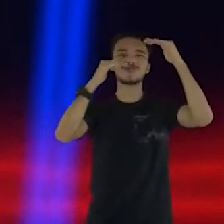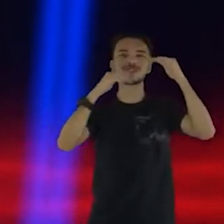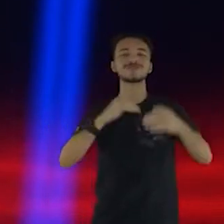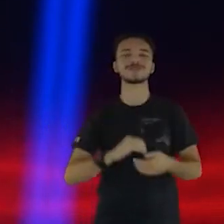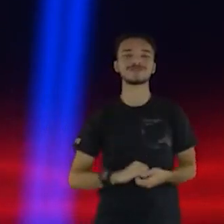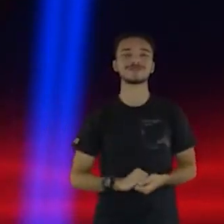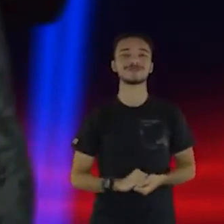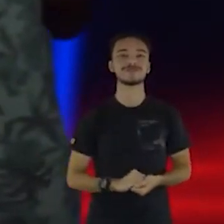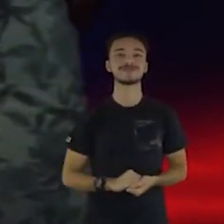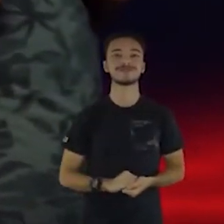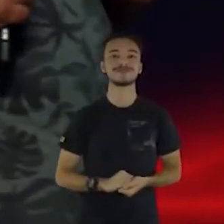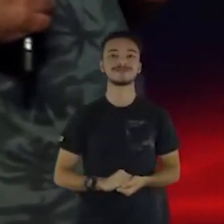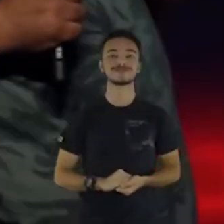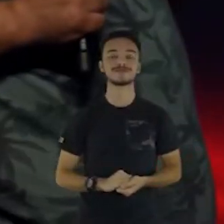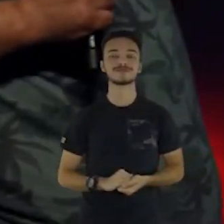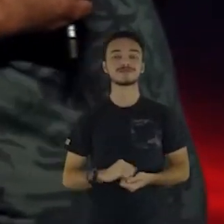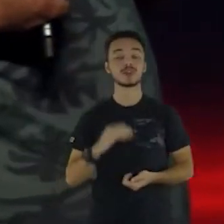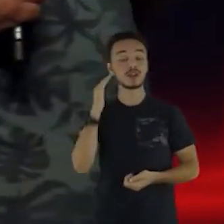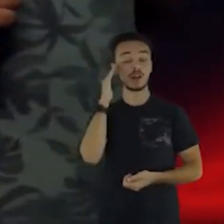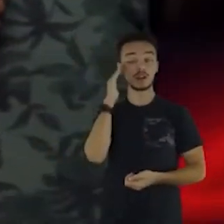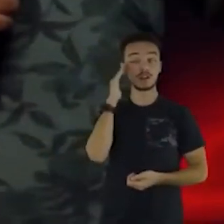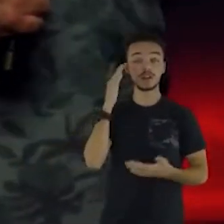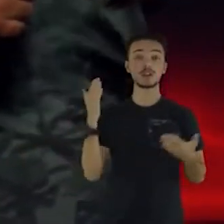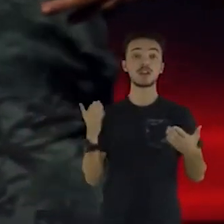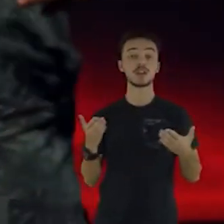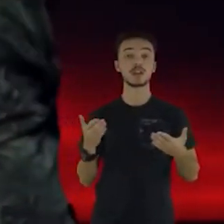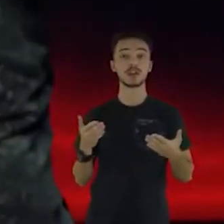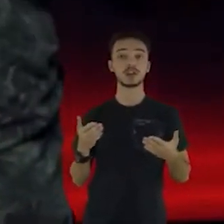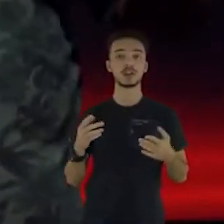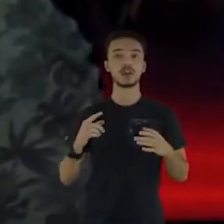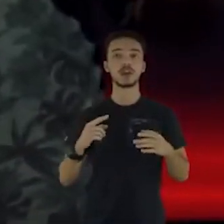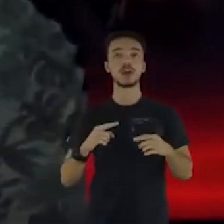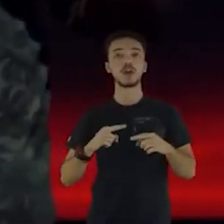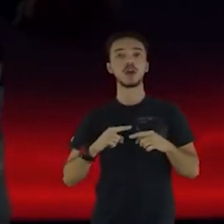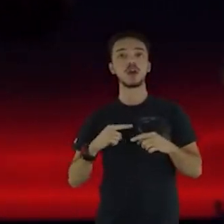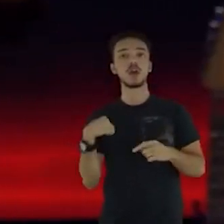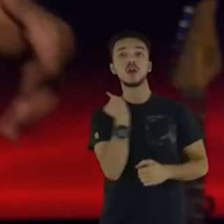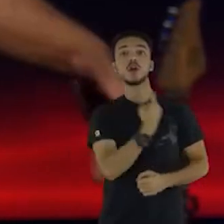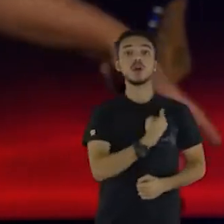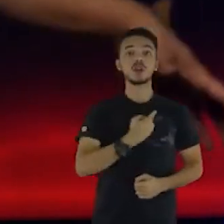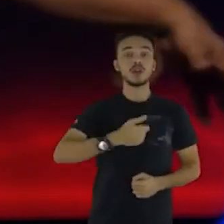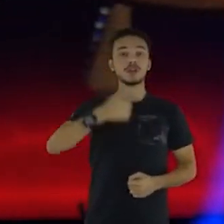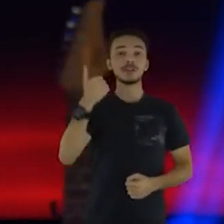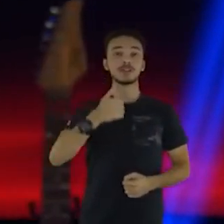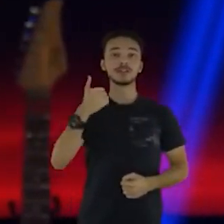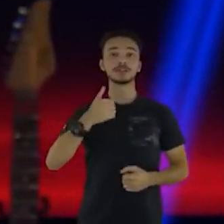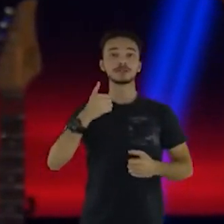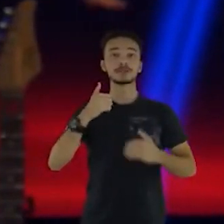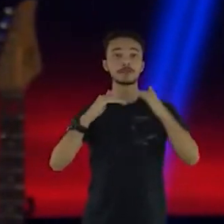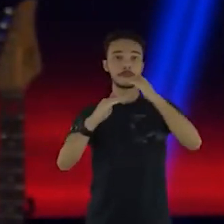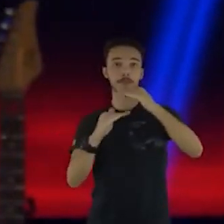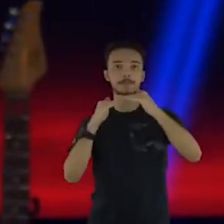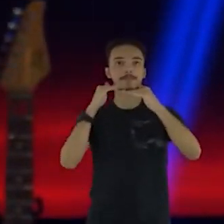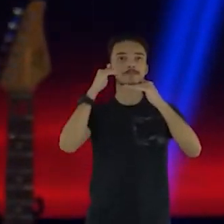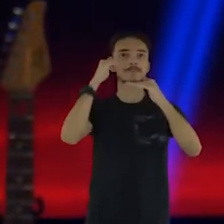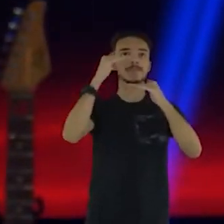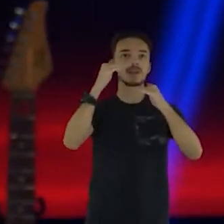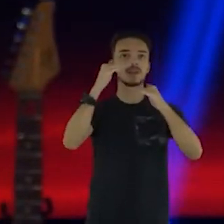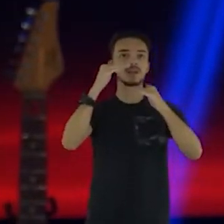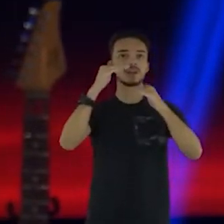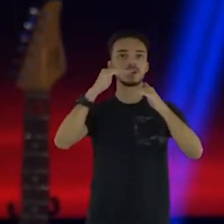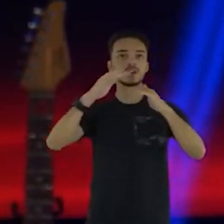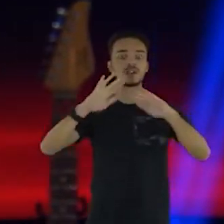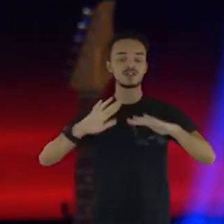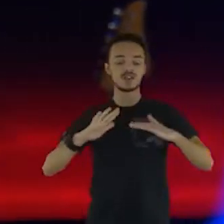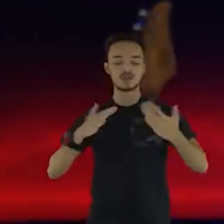Você não... E ó, entenda uma coisa. Primeiro a gente cresce. Depois tudo que está à nossa volta começa a